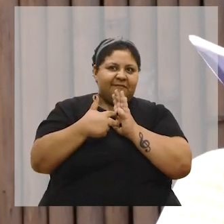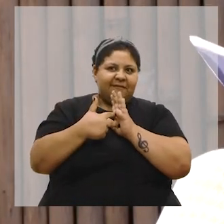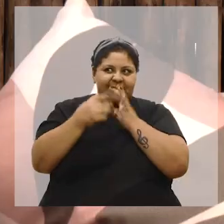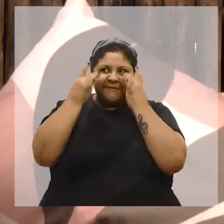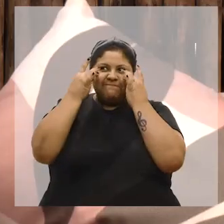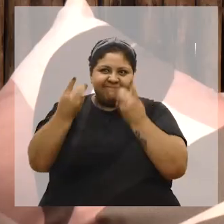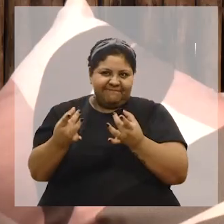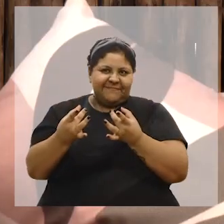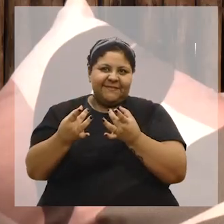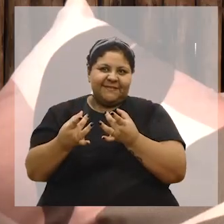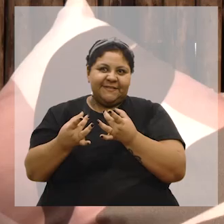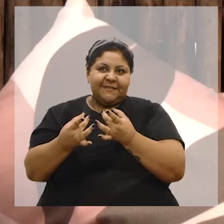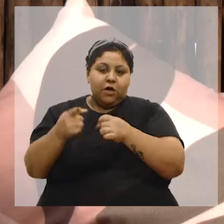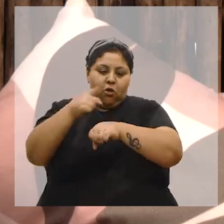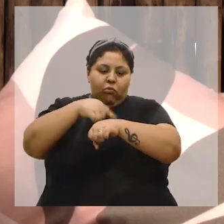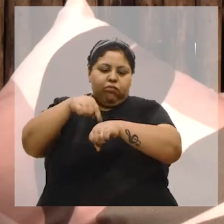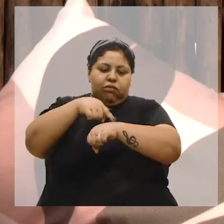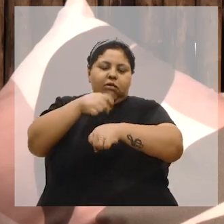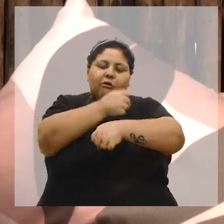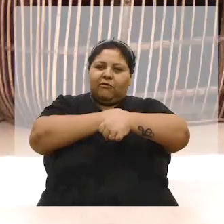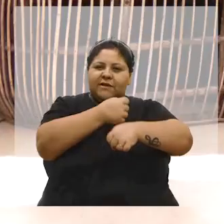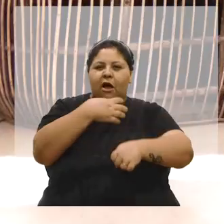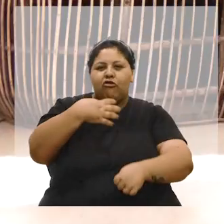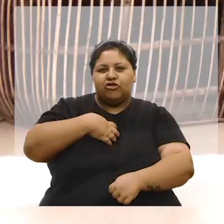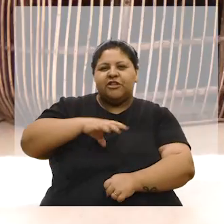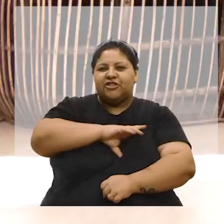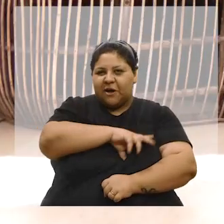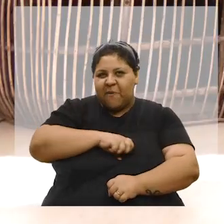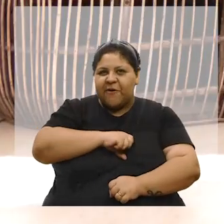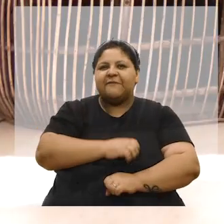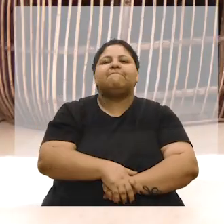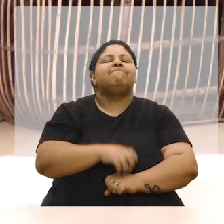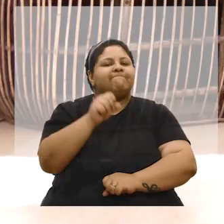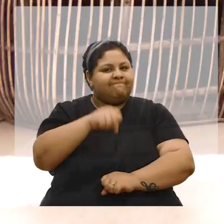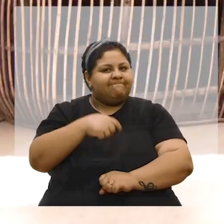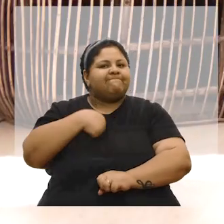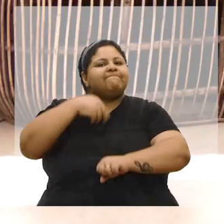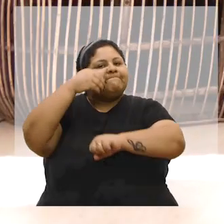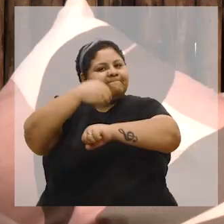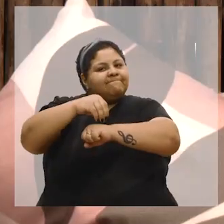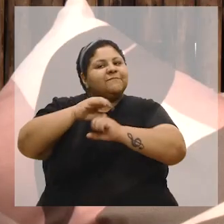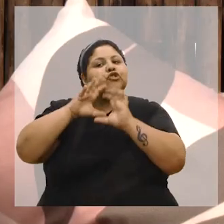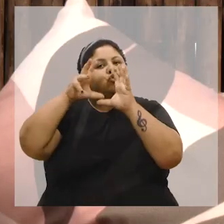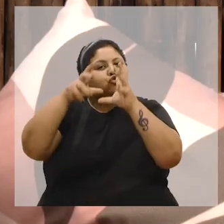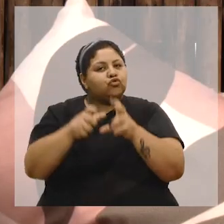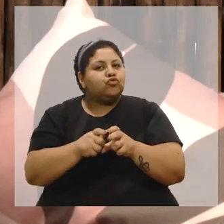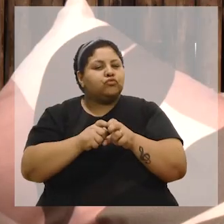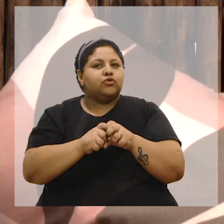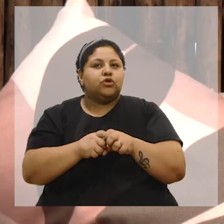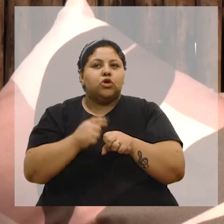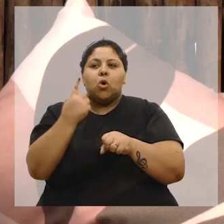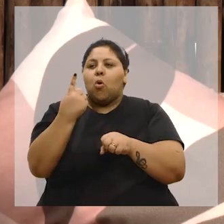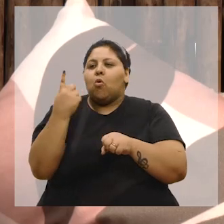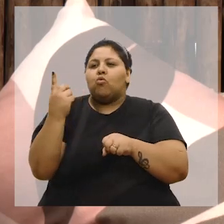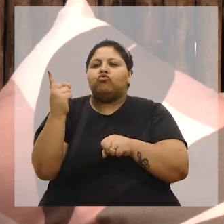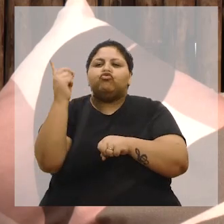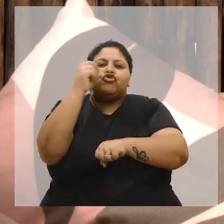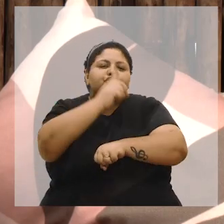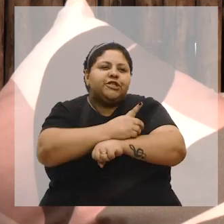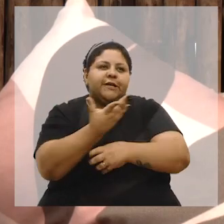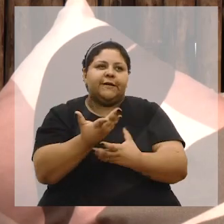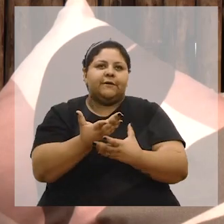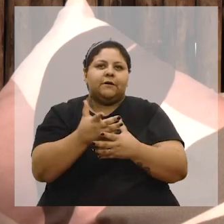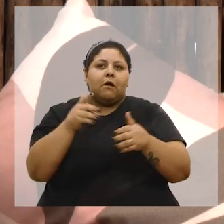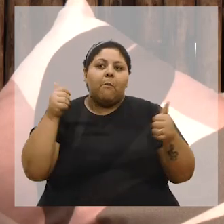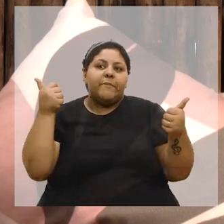tá botando o teu tempo ali, sabe? Cozinhar é uma forma de amor, eu acho, né? É uma forma de amor. Eu sugiro que todo mundo deveria tirar um dia,